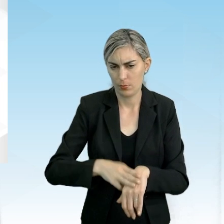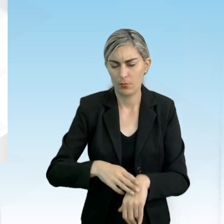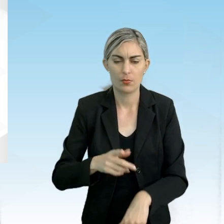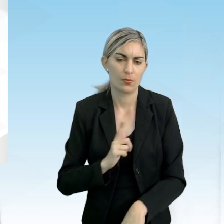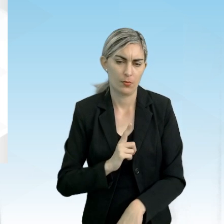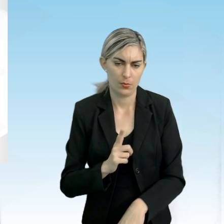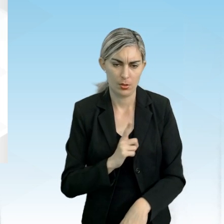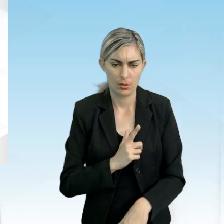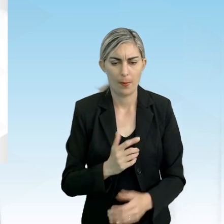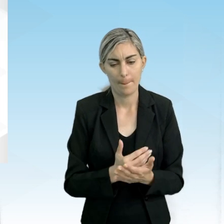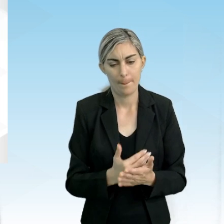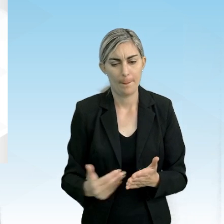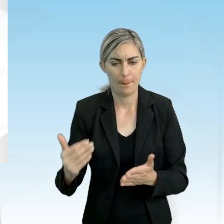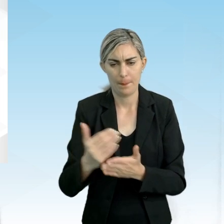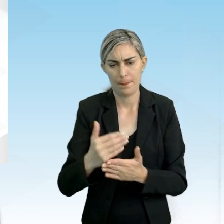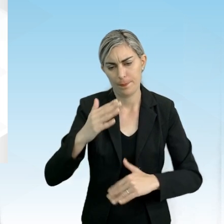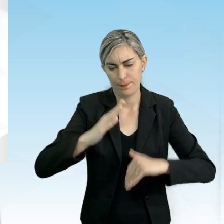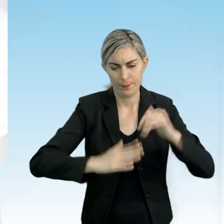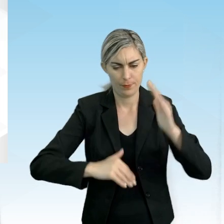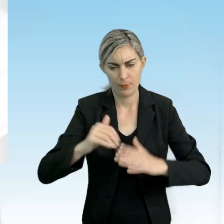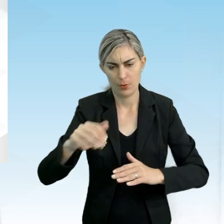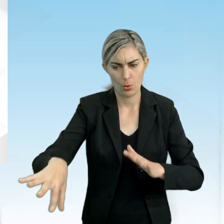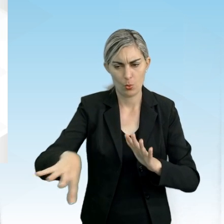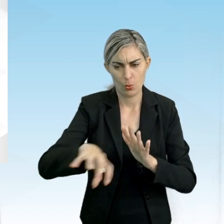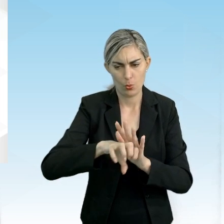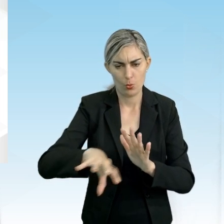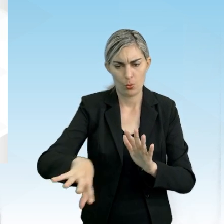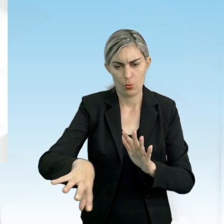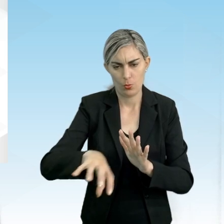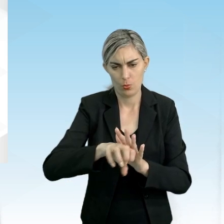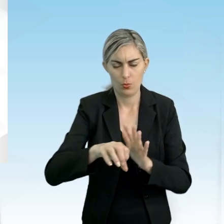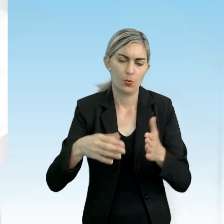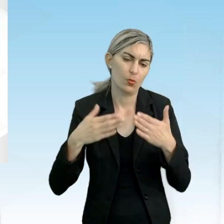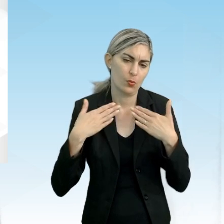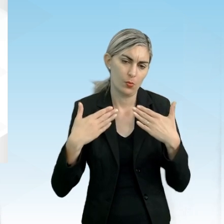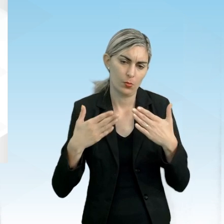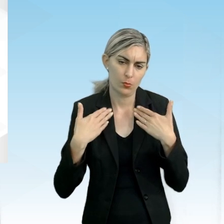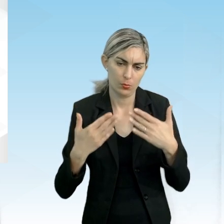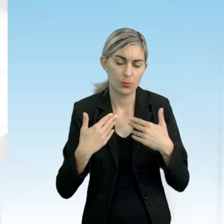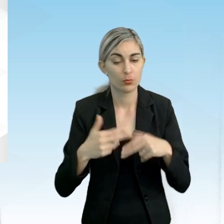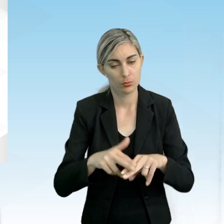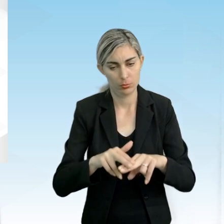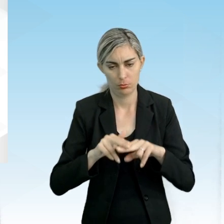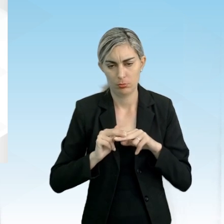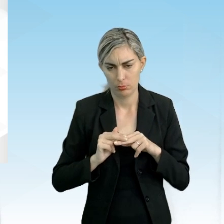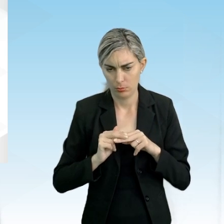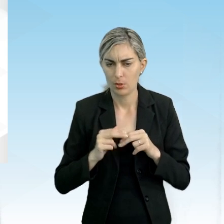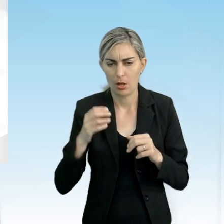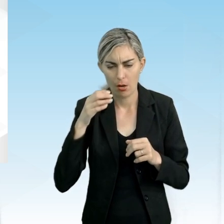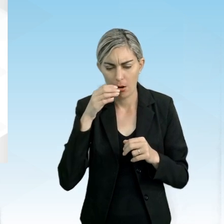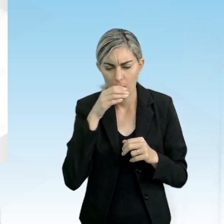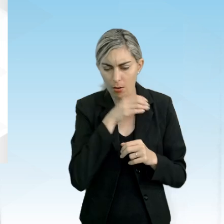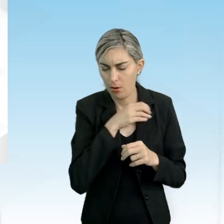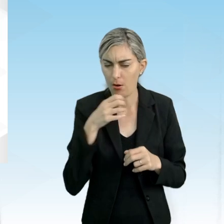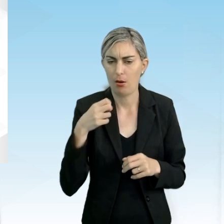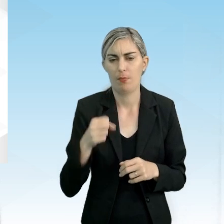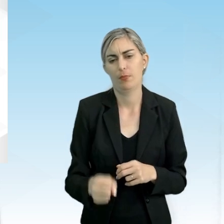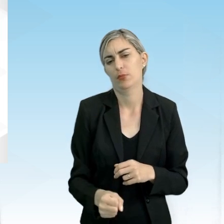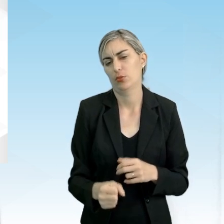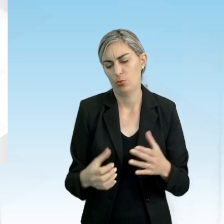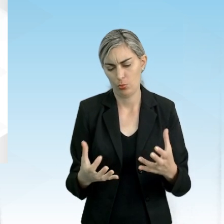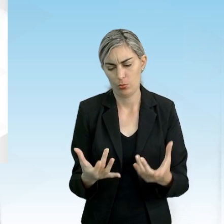possui uma maior capacidade de conduzir o calor e portanto aquece rapidamente